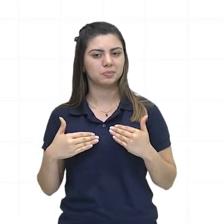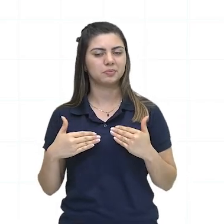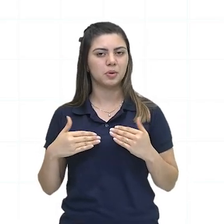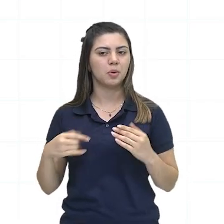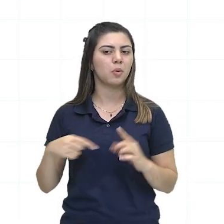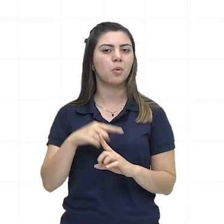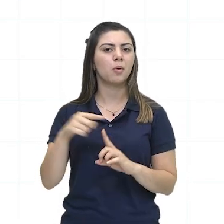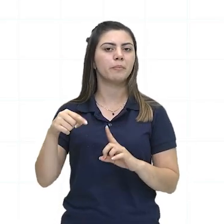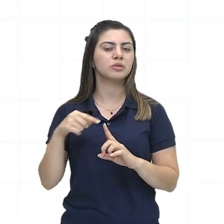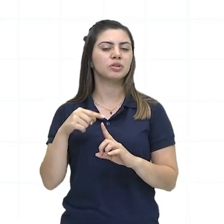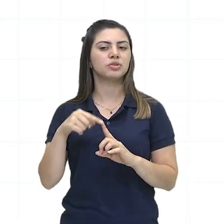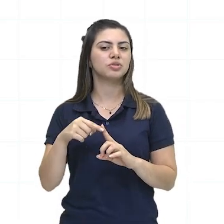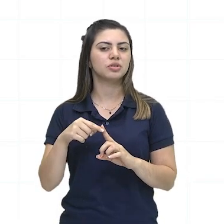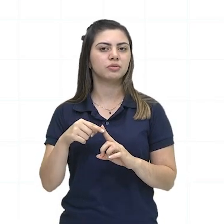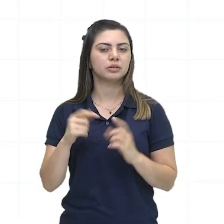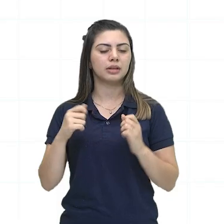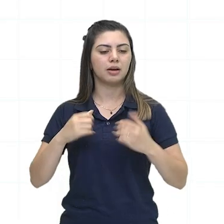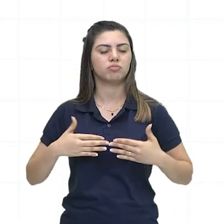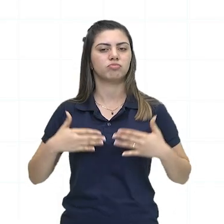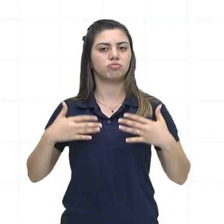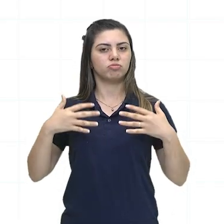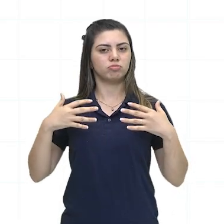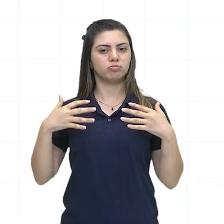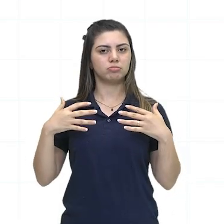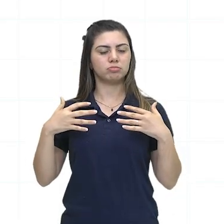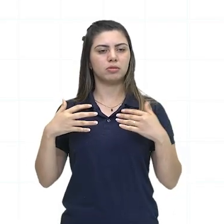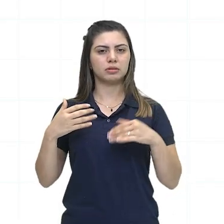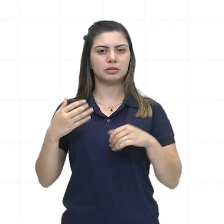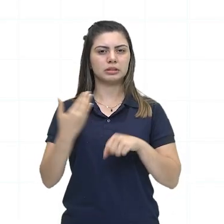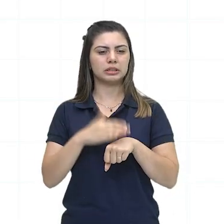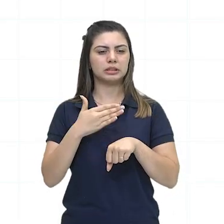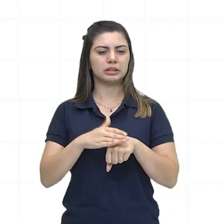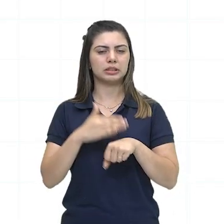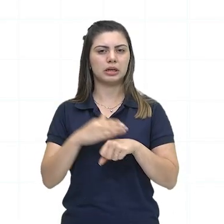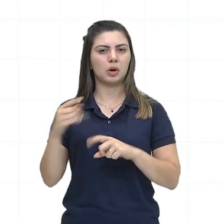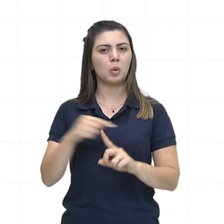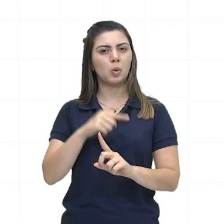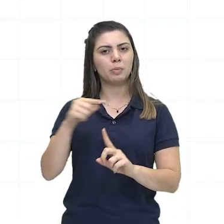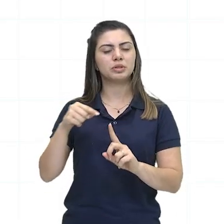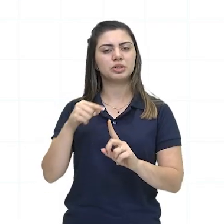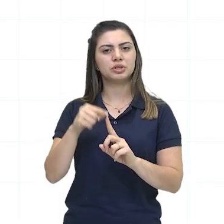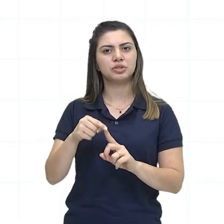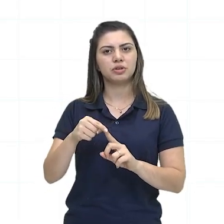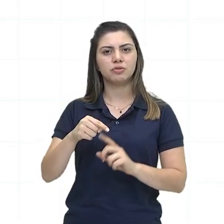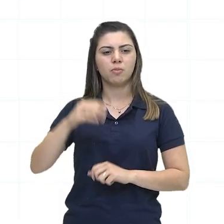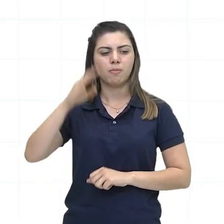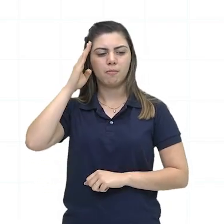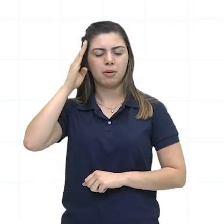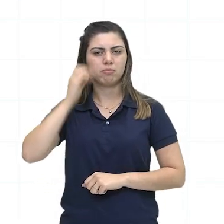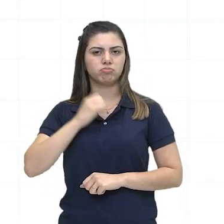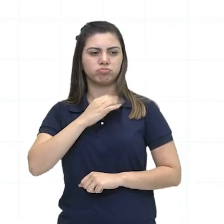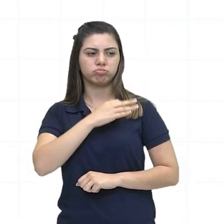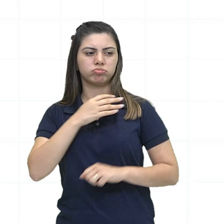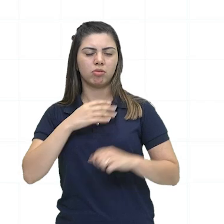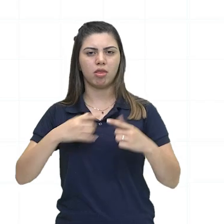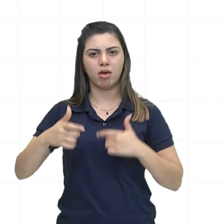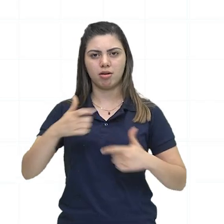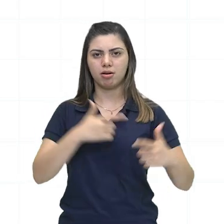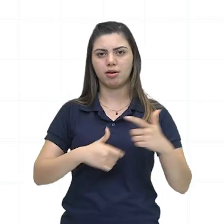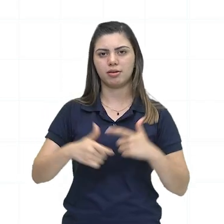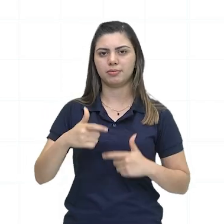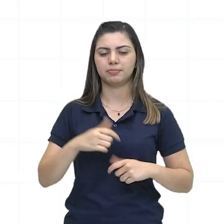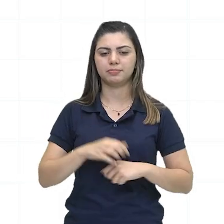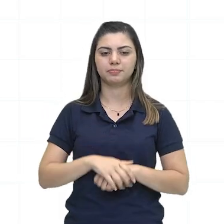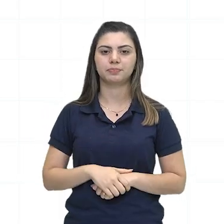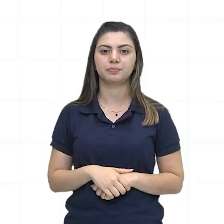de cultuar o corpo e se preparar para a guerra. Agora que a gente já sabe o significado da palavra ginástica, né,